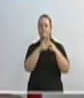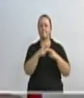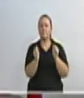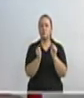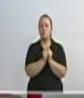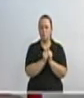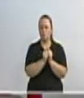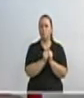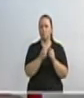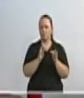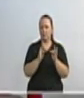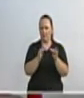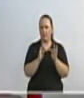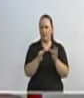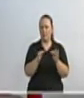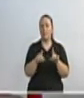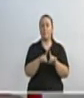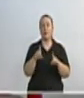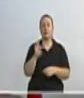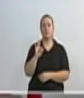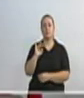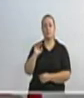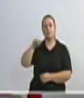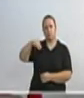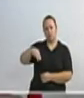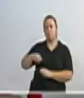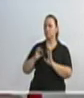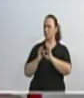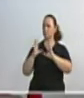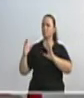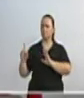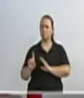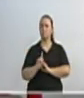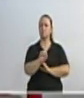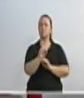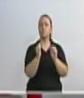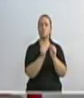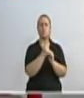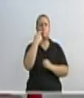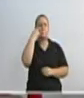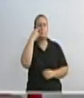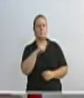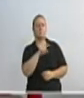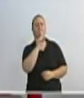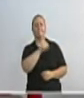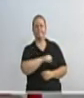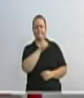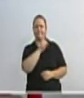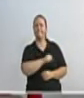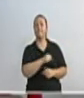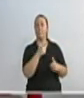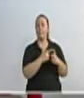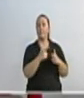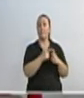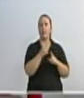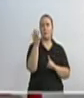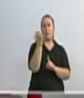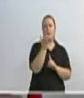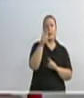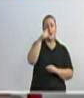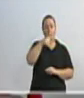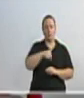operadoras, mas, enfim, a TIM se disponibilizou a vir com um técnico, onde realmente constatou uma dificuldade de sinal aqui, no centro da cidade de